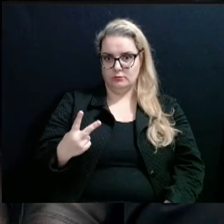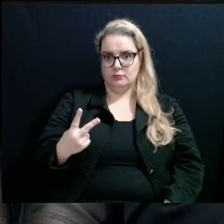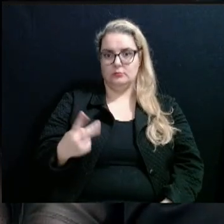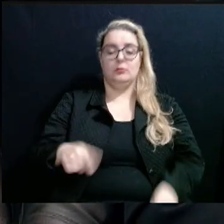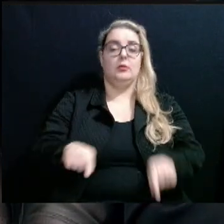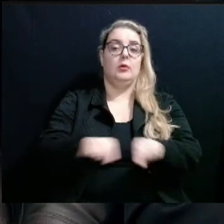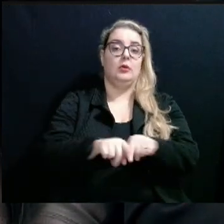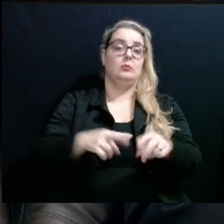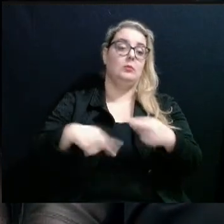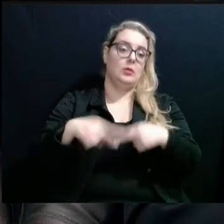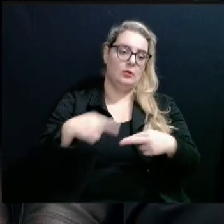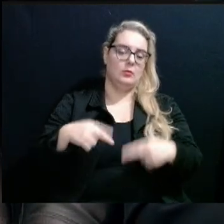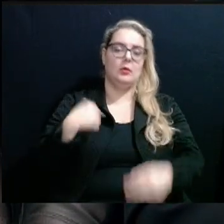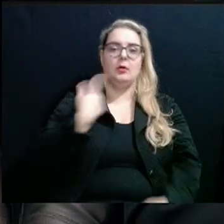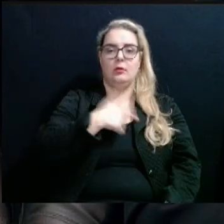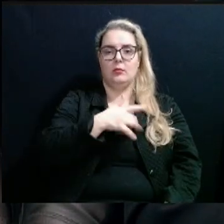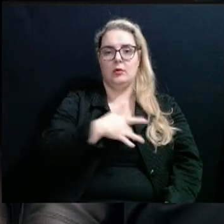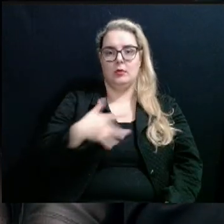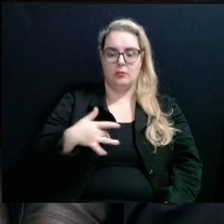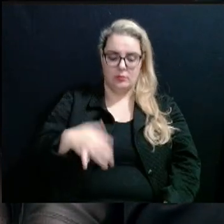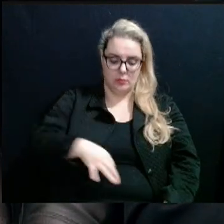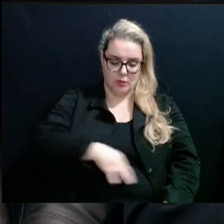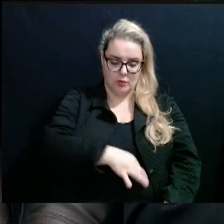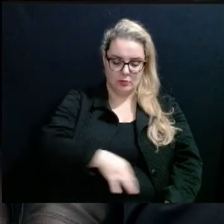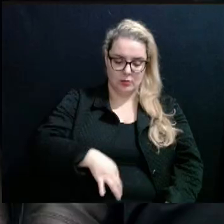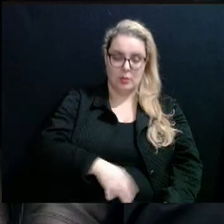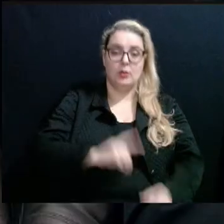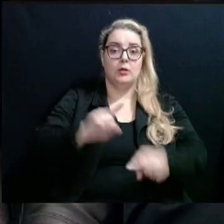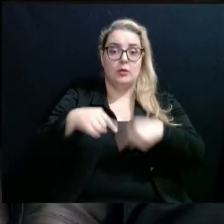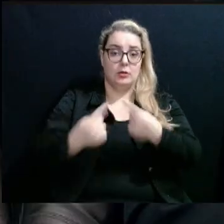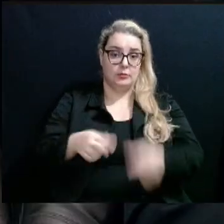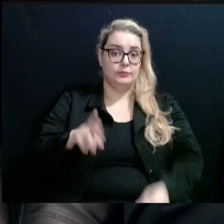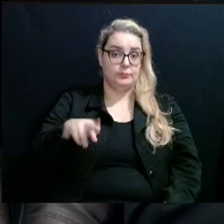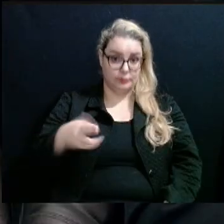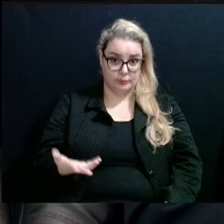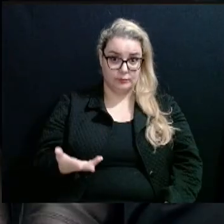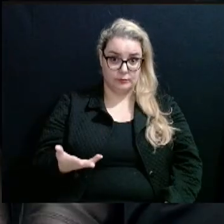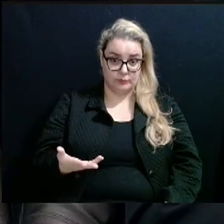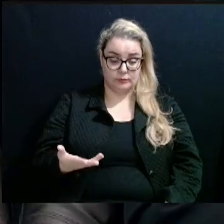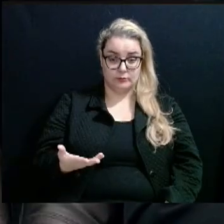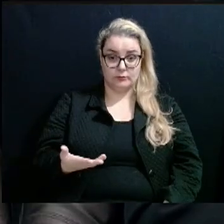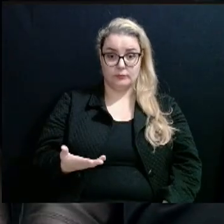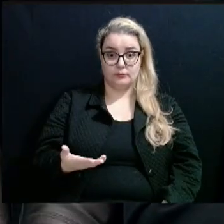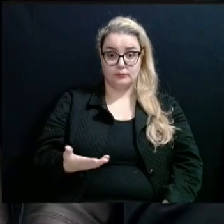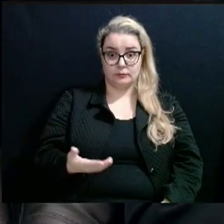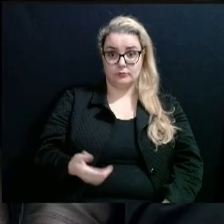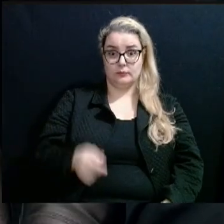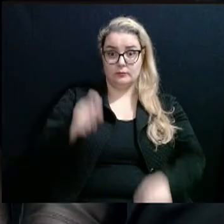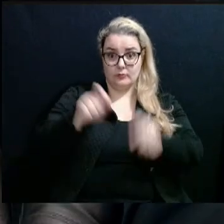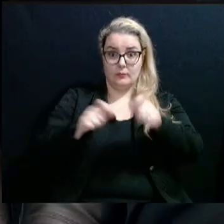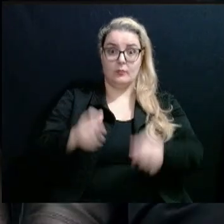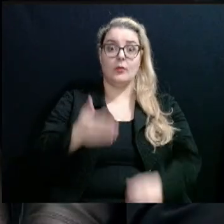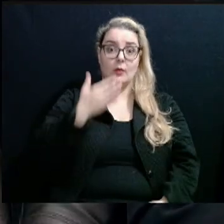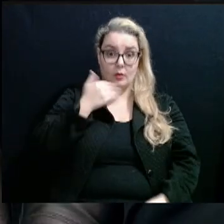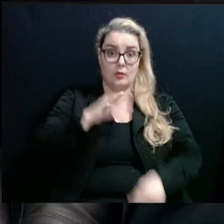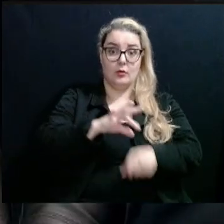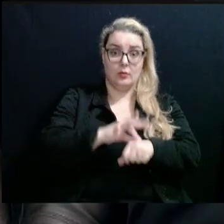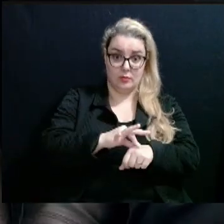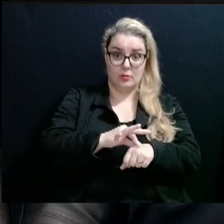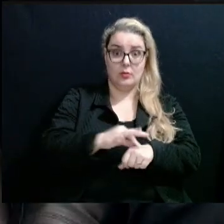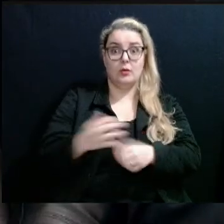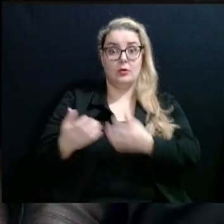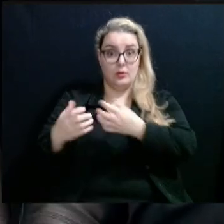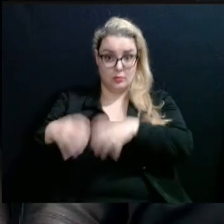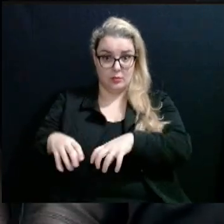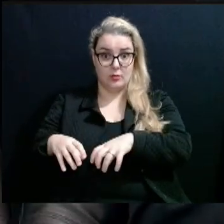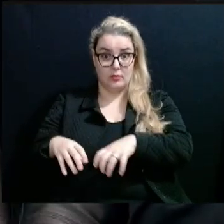nossa saúde intestinal e vários outros fatores. Então, mesmo pessoas que consomem carne, ovos e laticínios, muitas